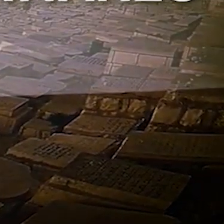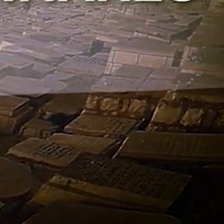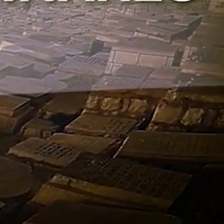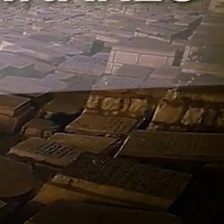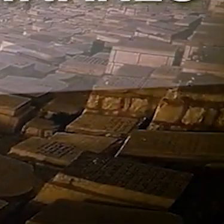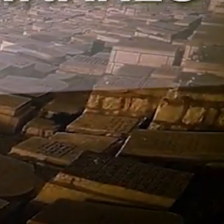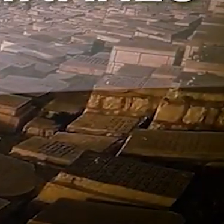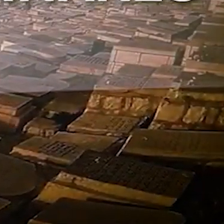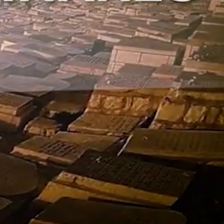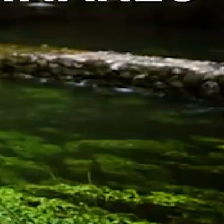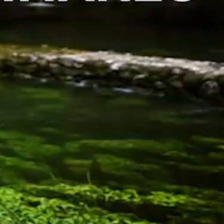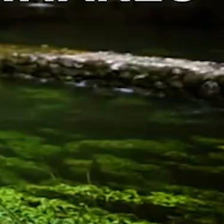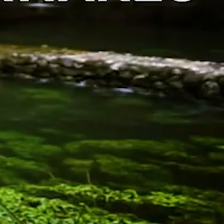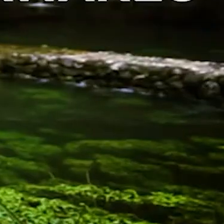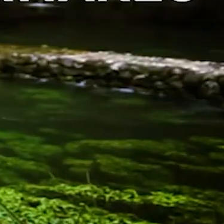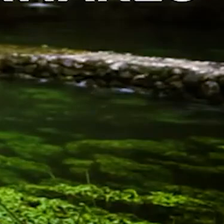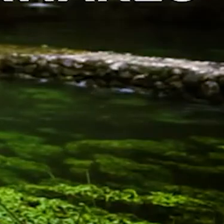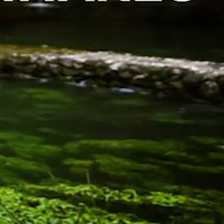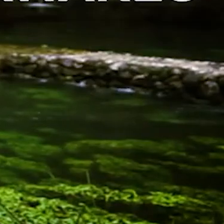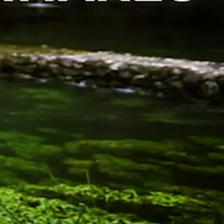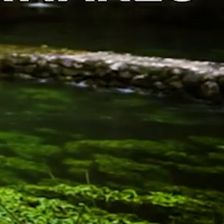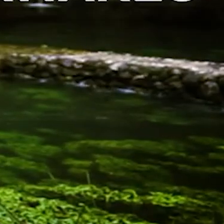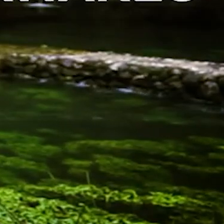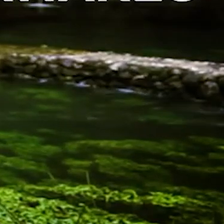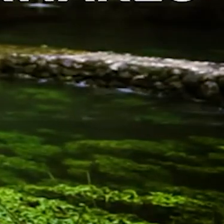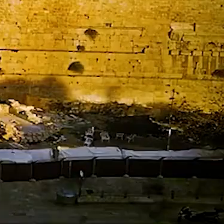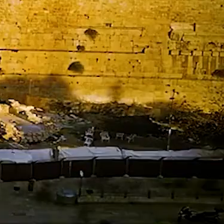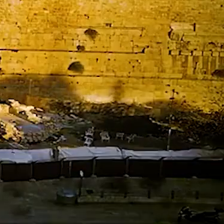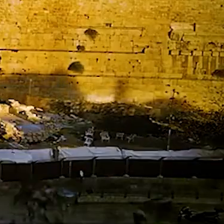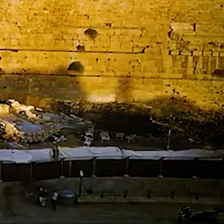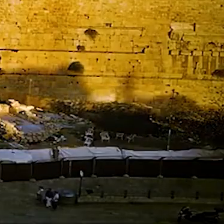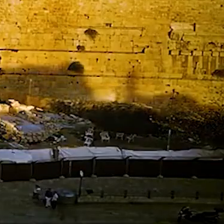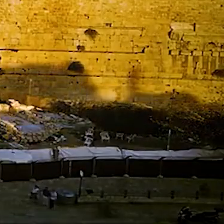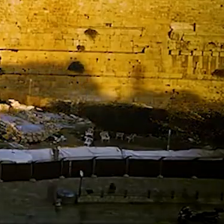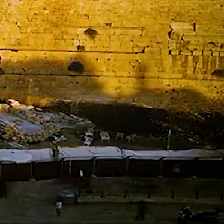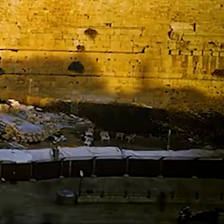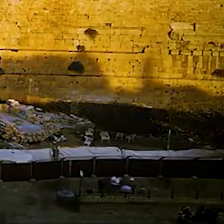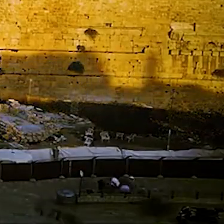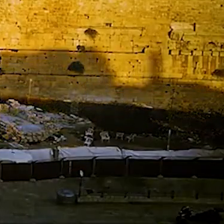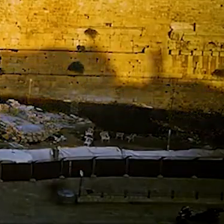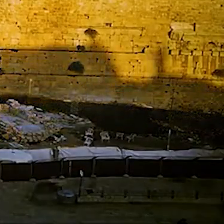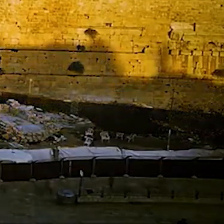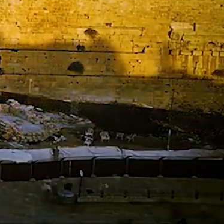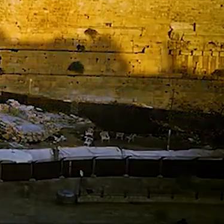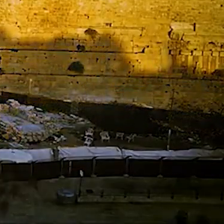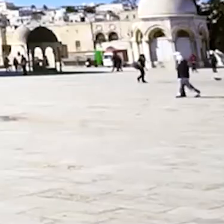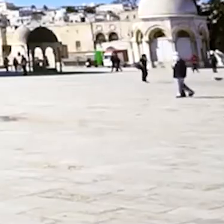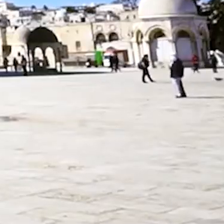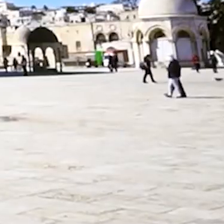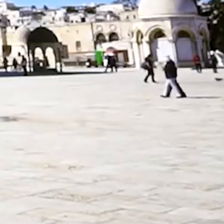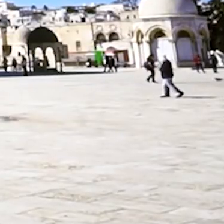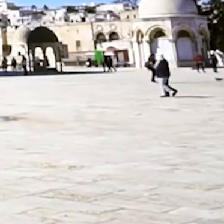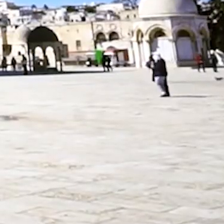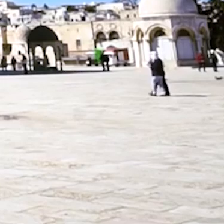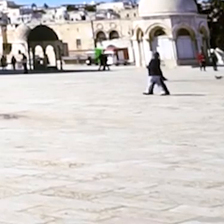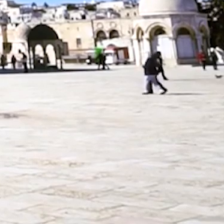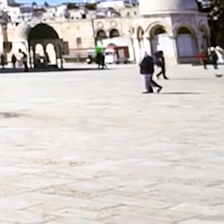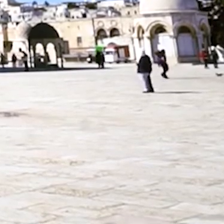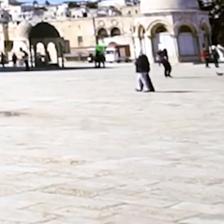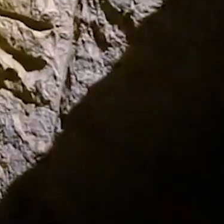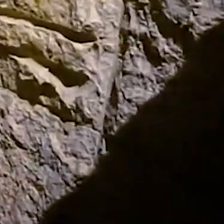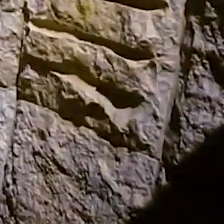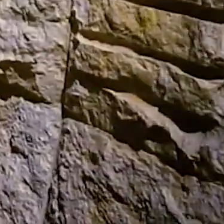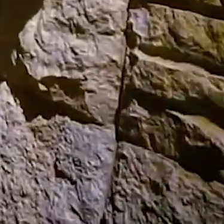Conheça Israel com o pastor Jorge Linhares. Se você tem o desejo de conhecer a Terra Santa, aproveite esta